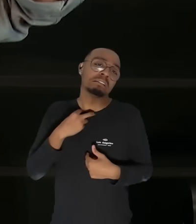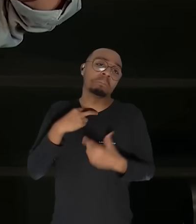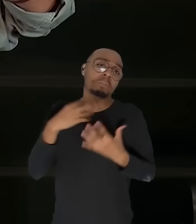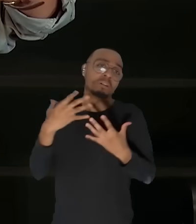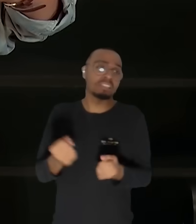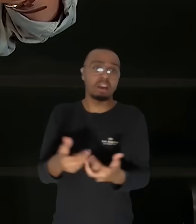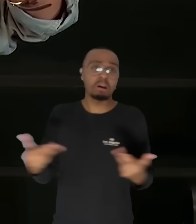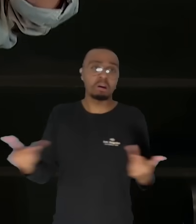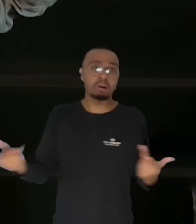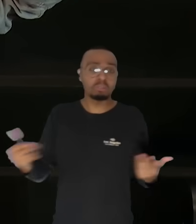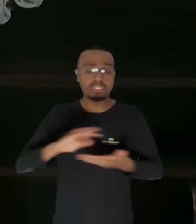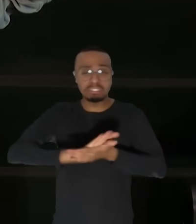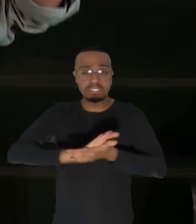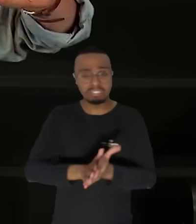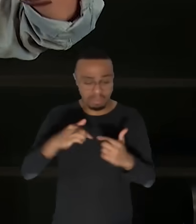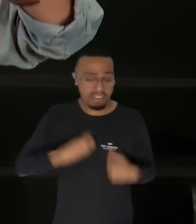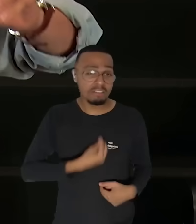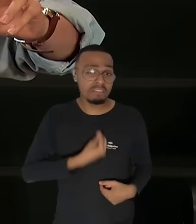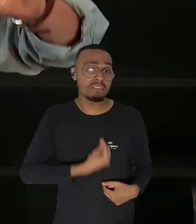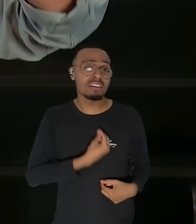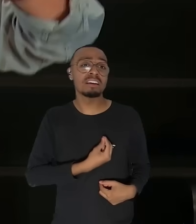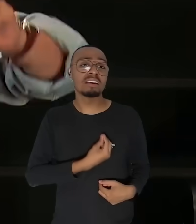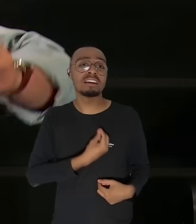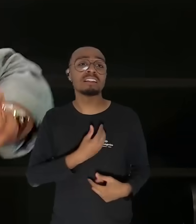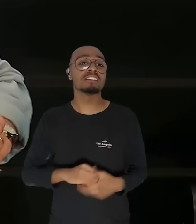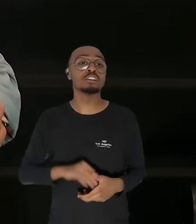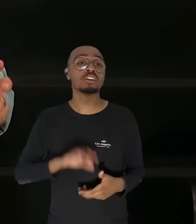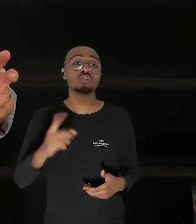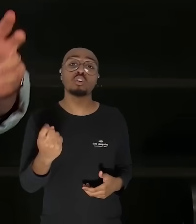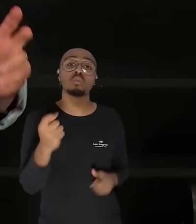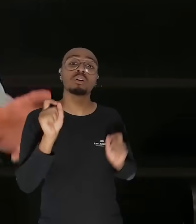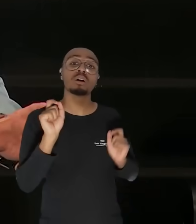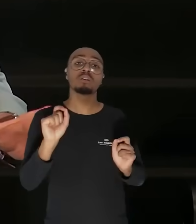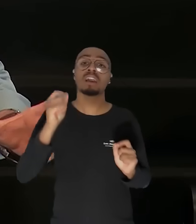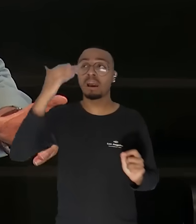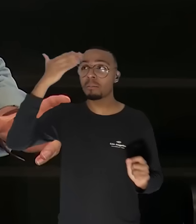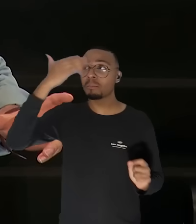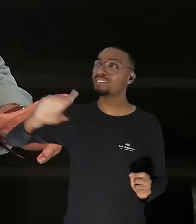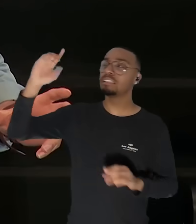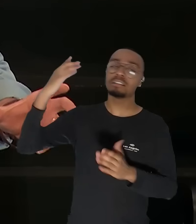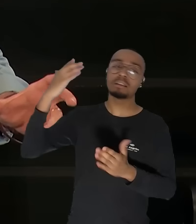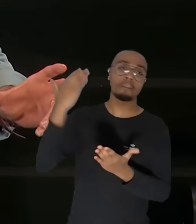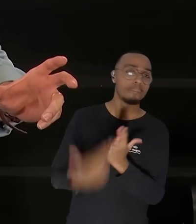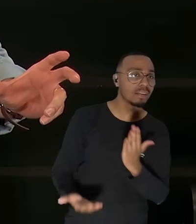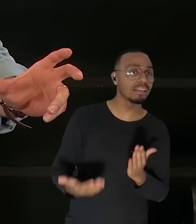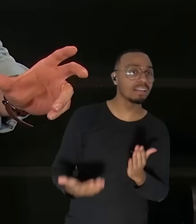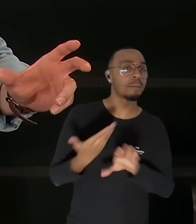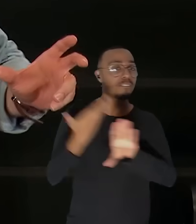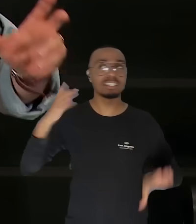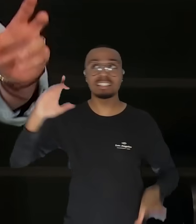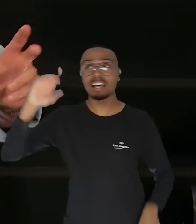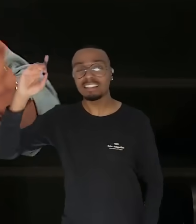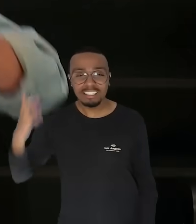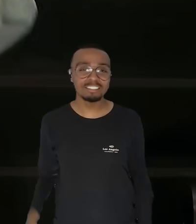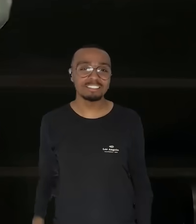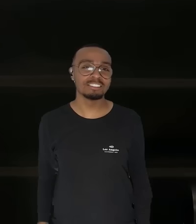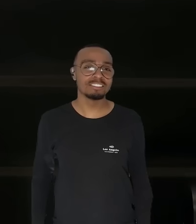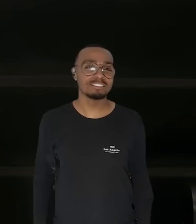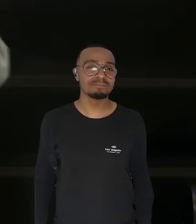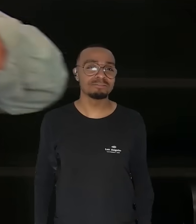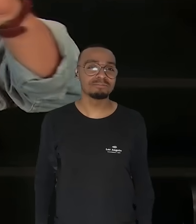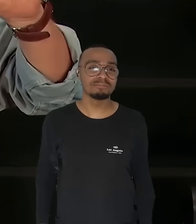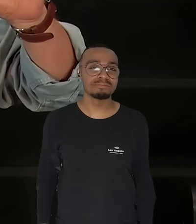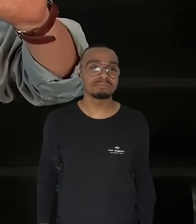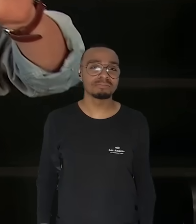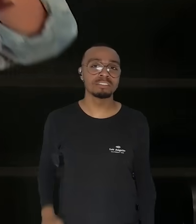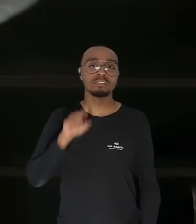única coisa que deve desmontar o seu mundo é a perda da presença de Deus. Está entendendo o que eu estou pregando aqui ou não? Quando você disse isso aqui, eu